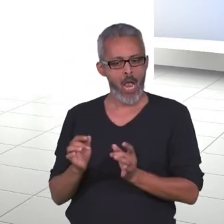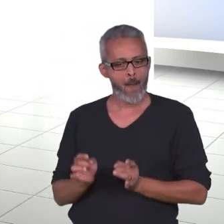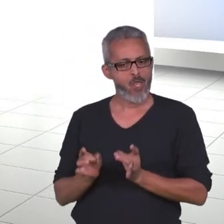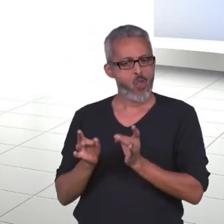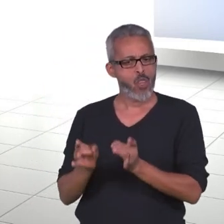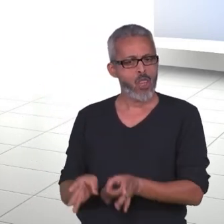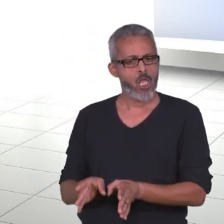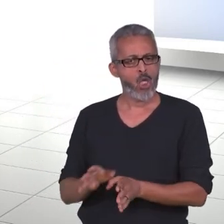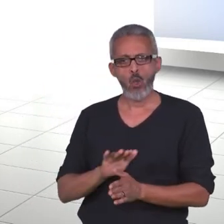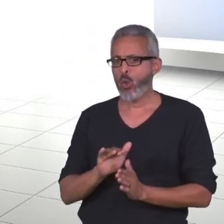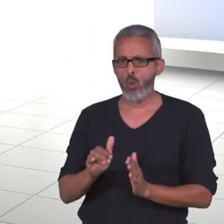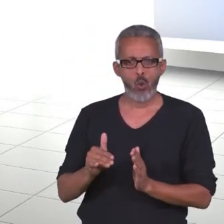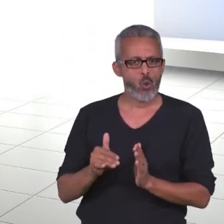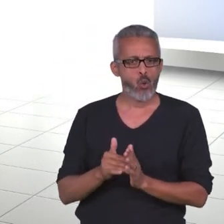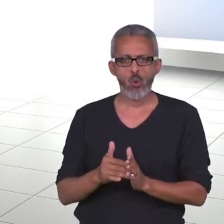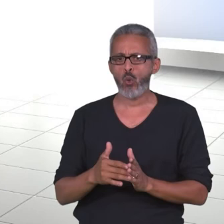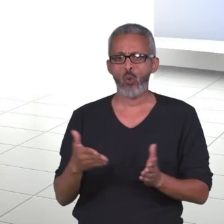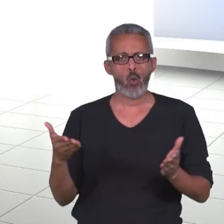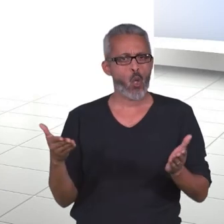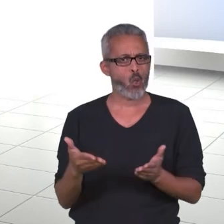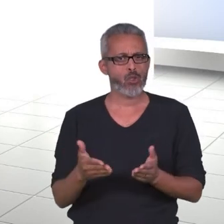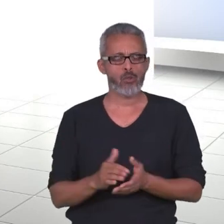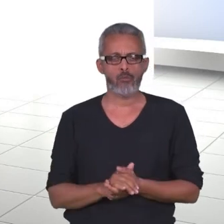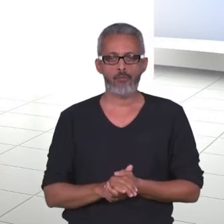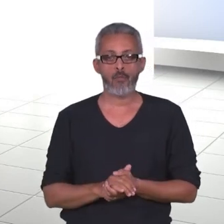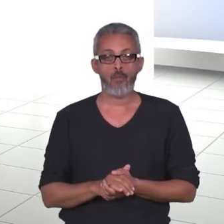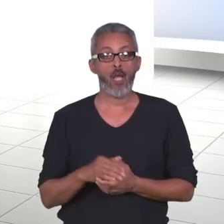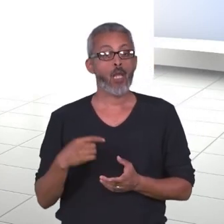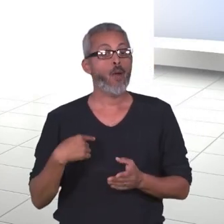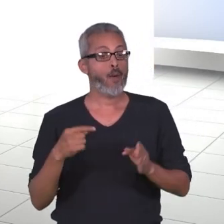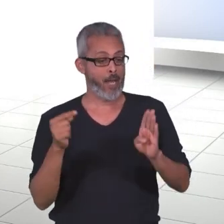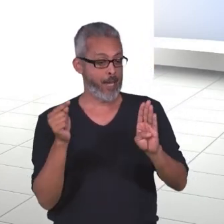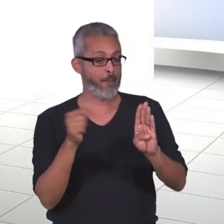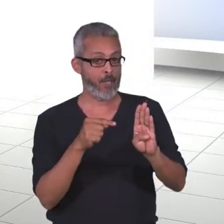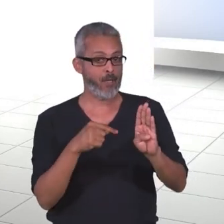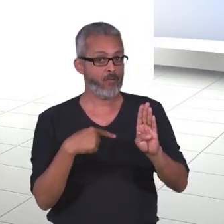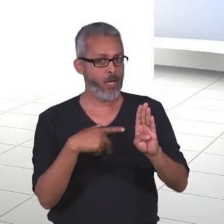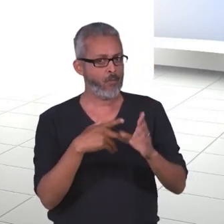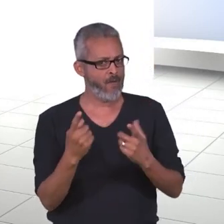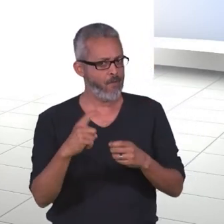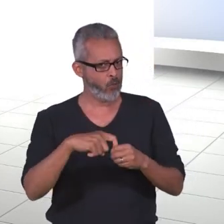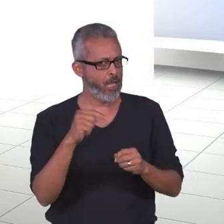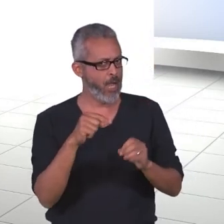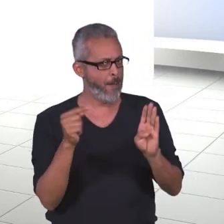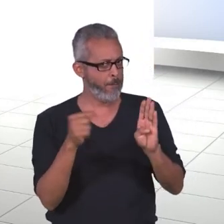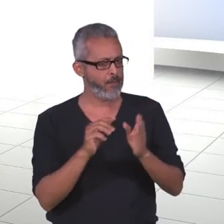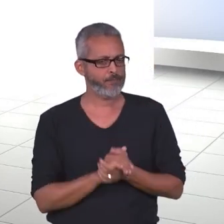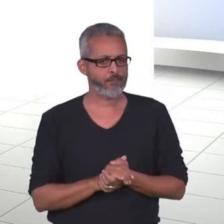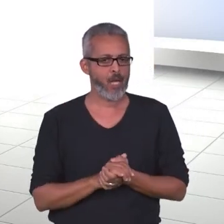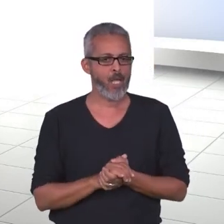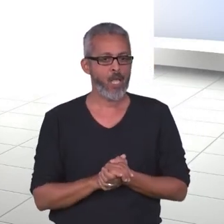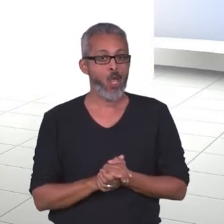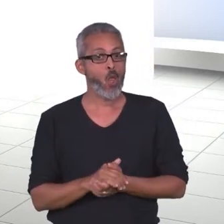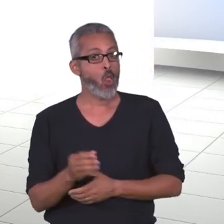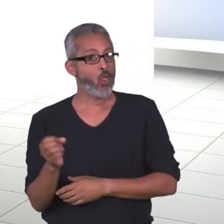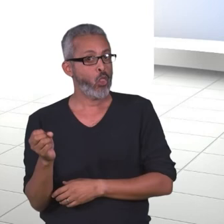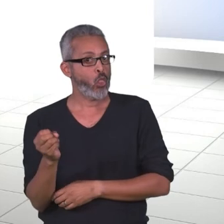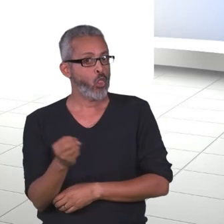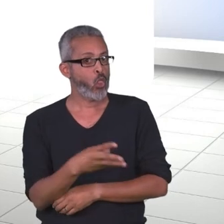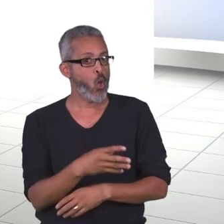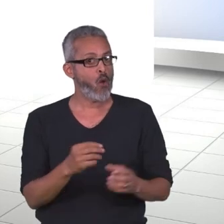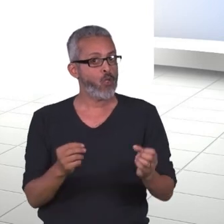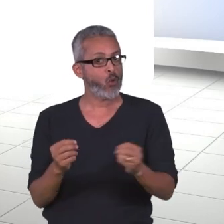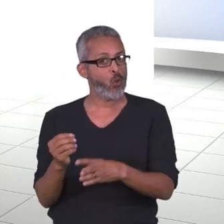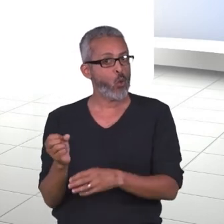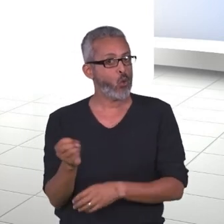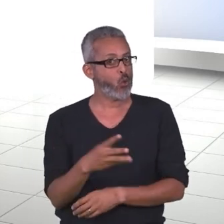grega, ou seja, enraizada no passado. Exatamente o oposto da proposta futurista. Então,